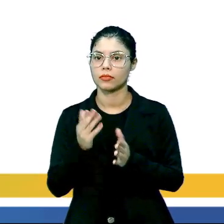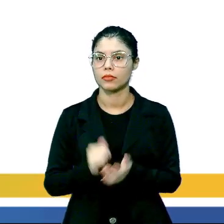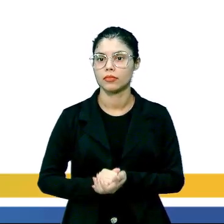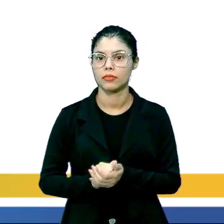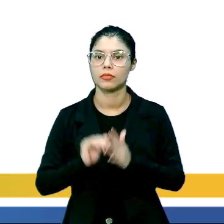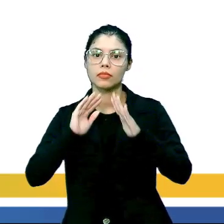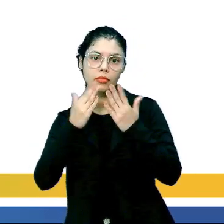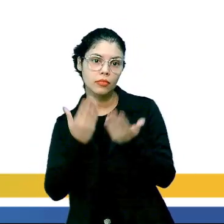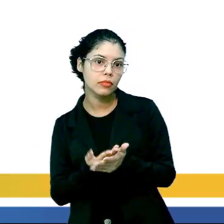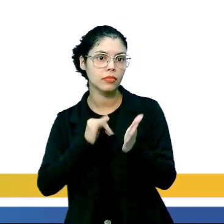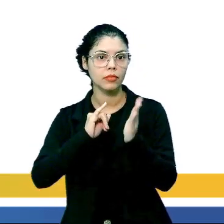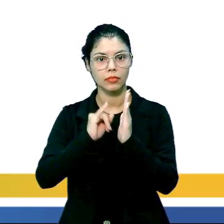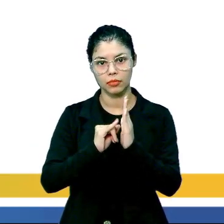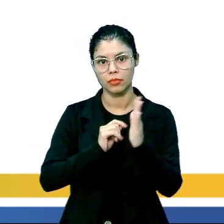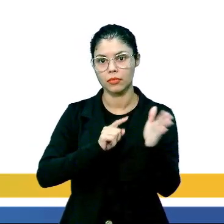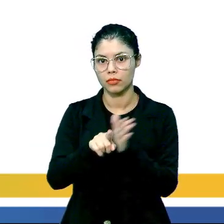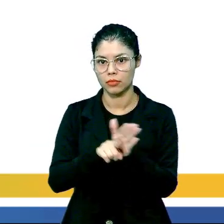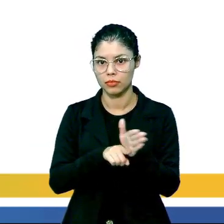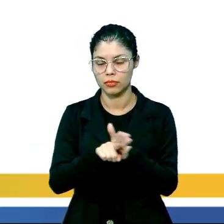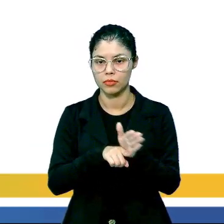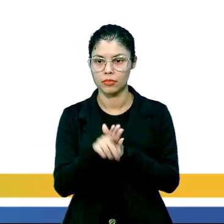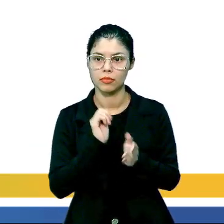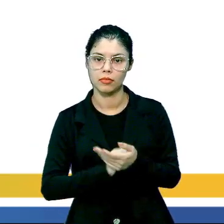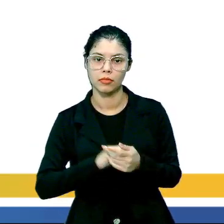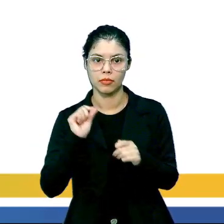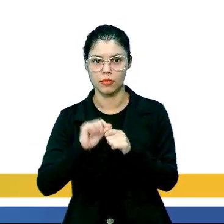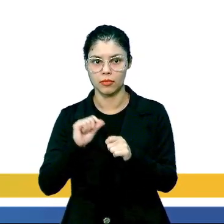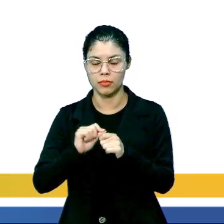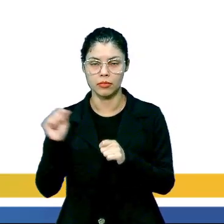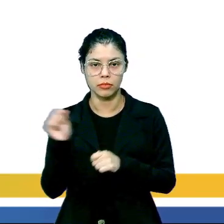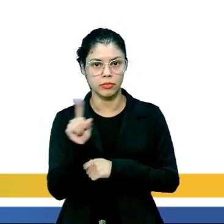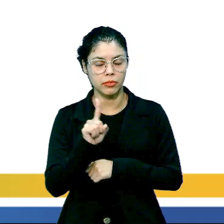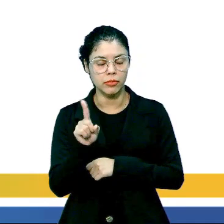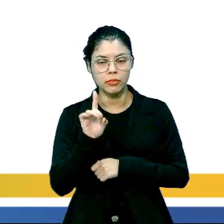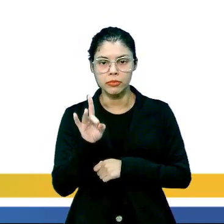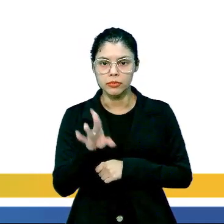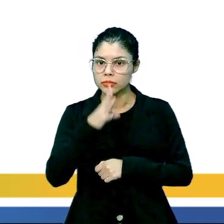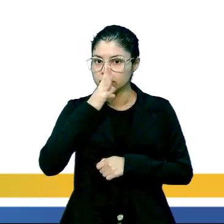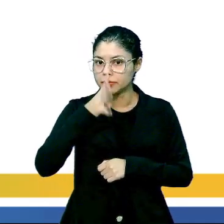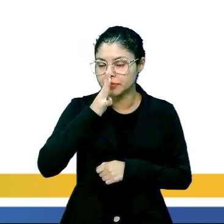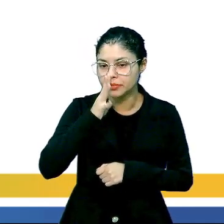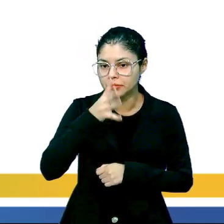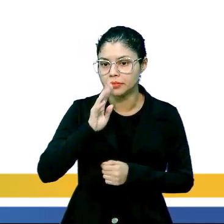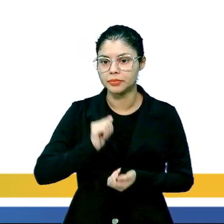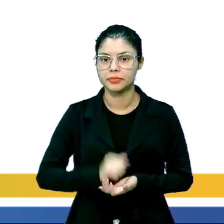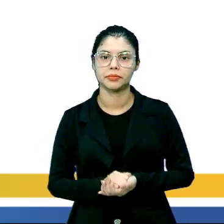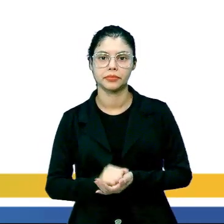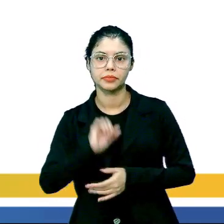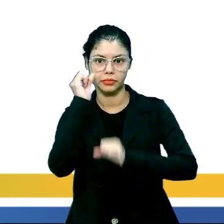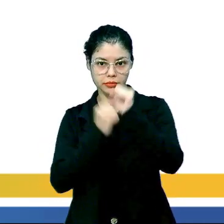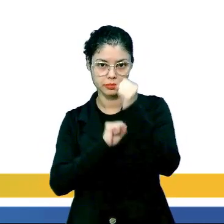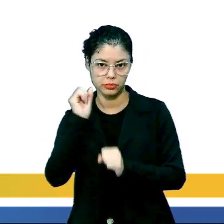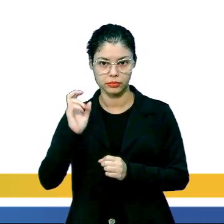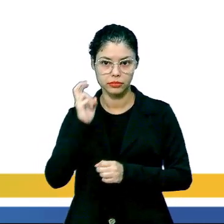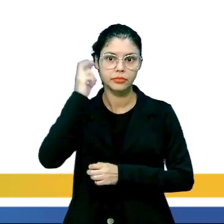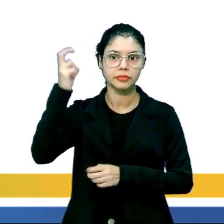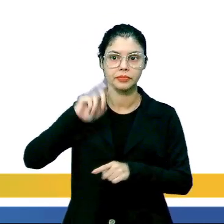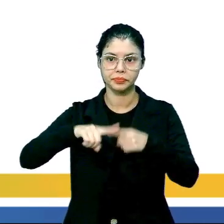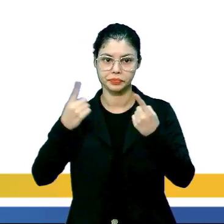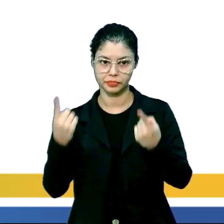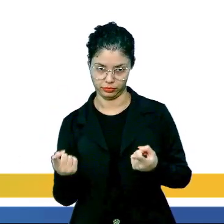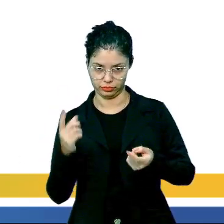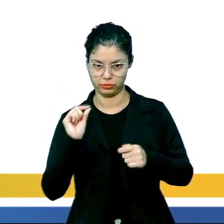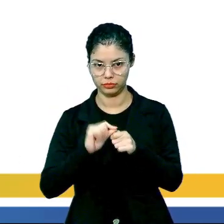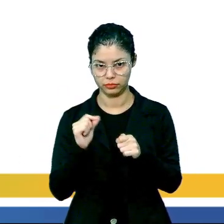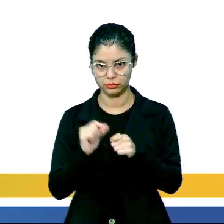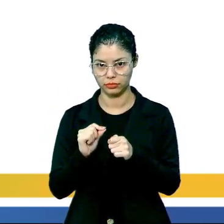esse instituto de pesquisa para fazer não apenas uma crítica à indústria cultural, mas